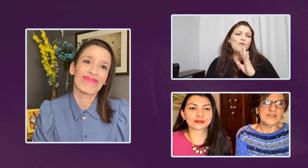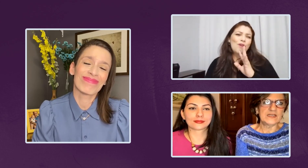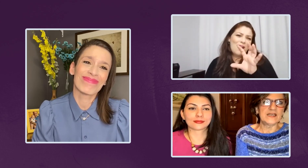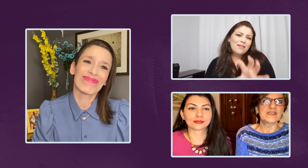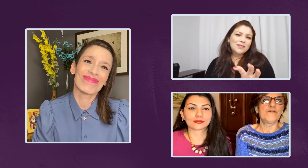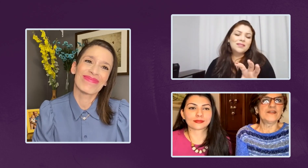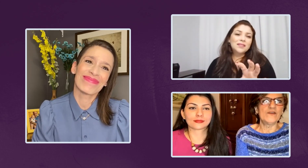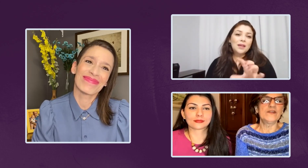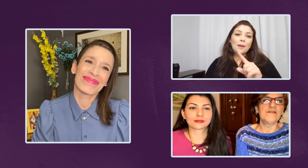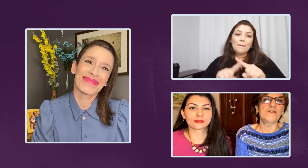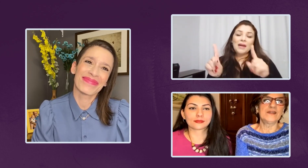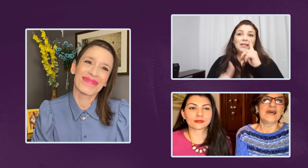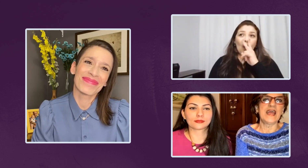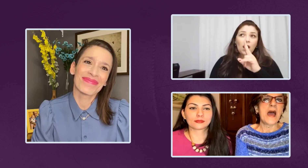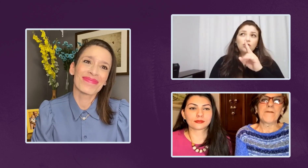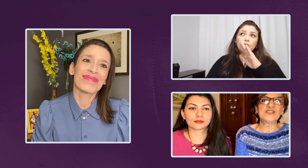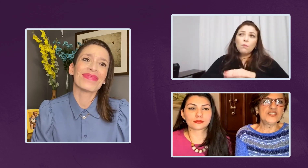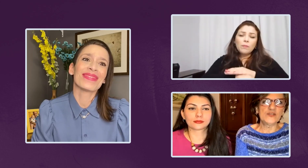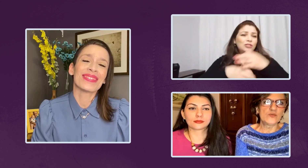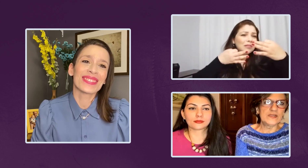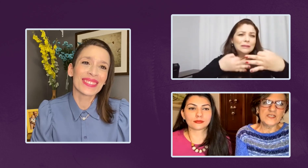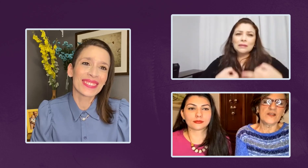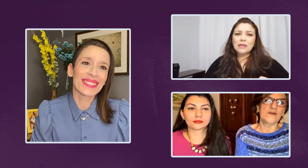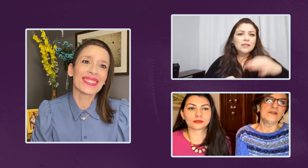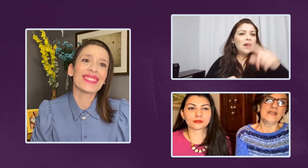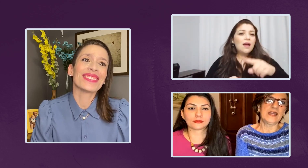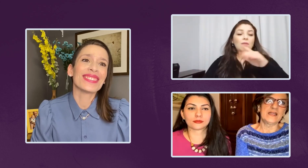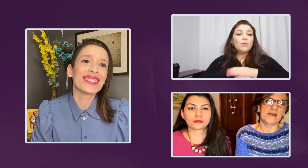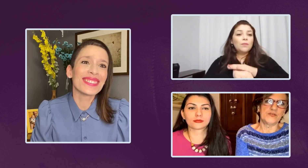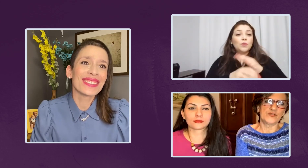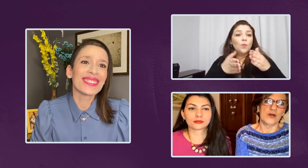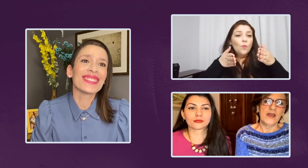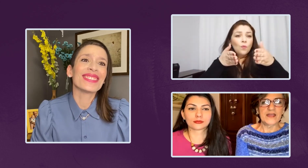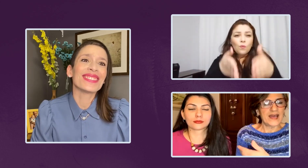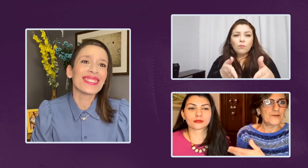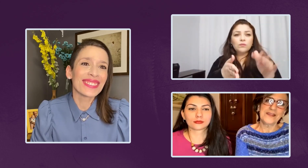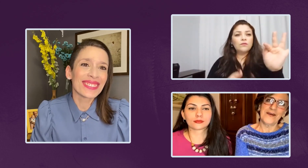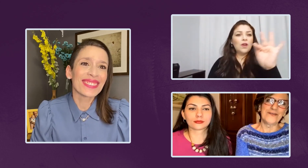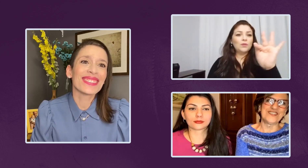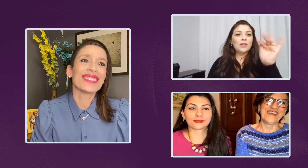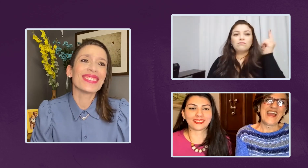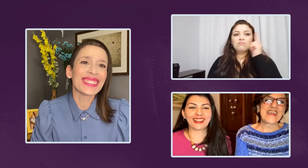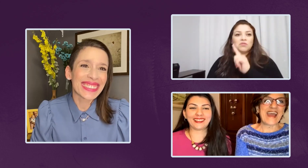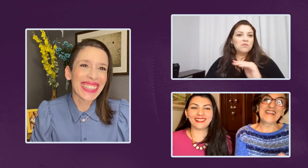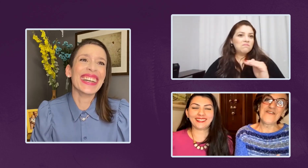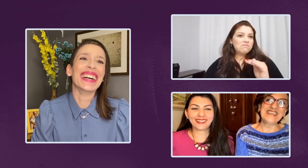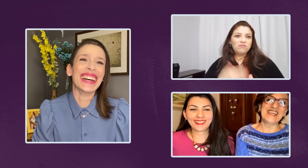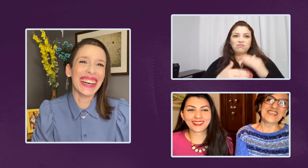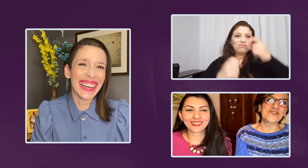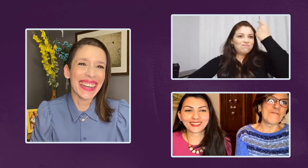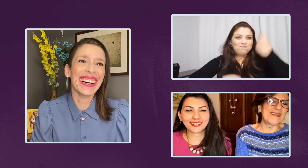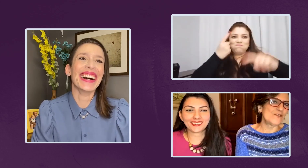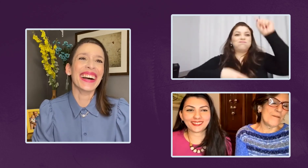toda certeza que foi na faculdade, a partir do início da faculdade que ela desabrochou. E está no que está hoje. E cada vez